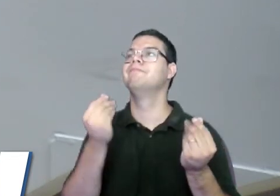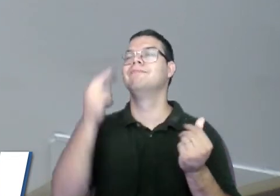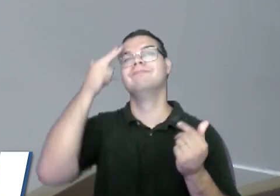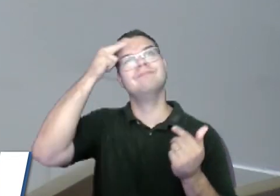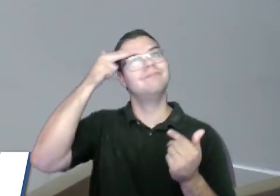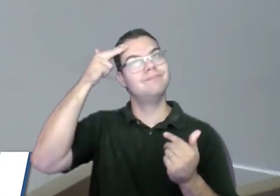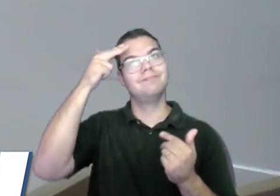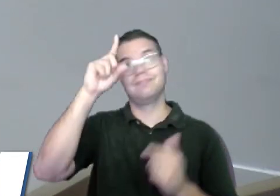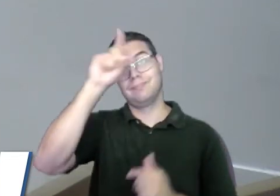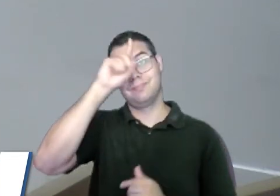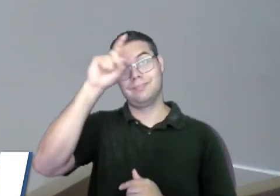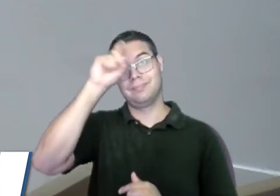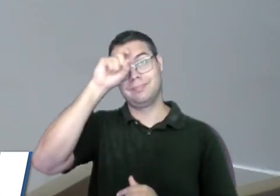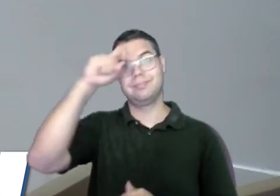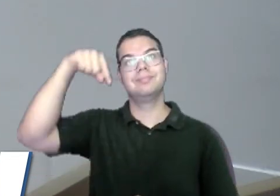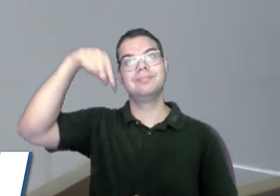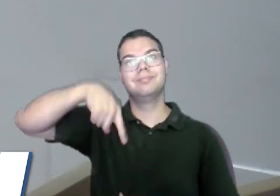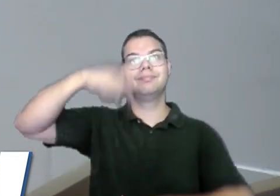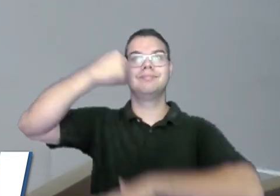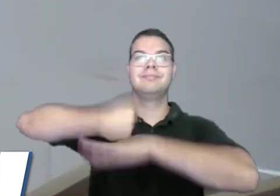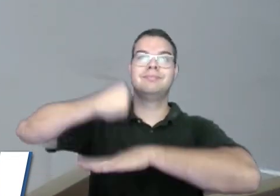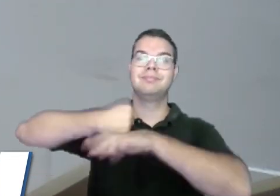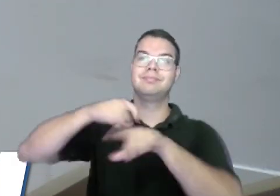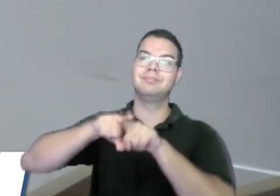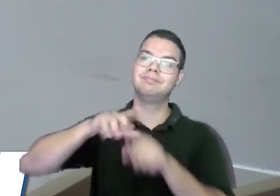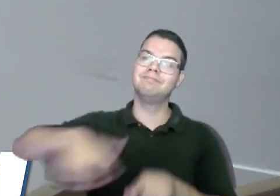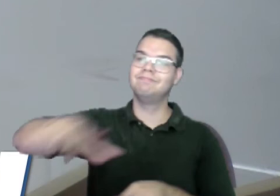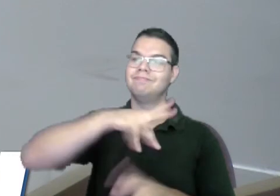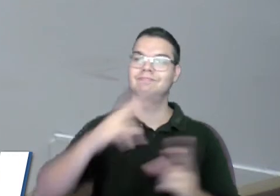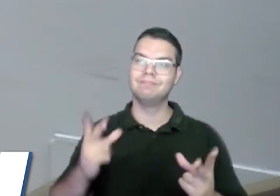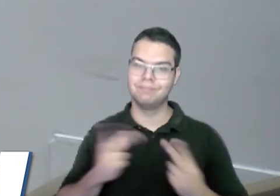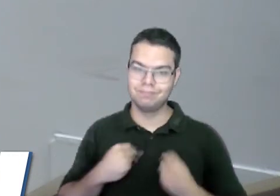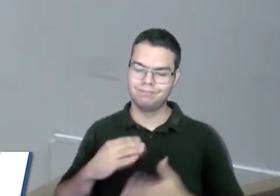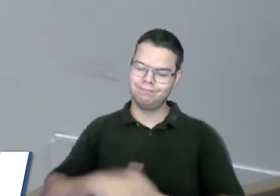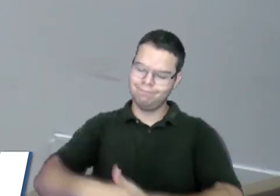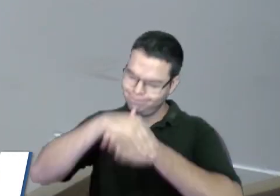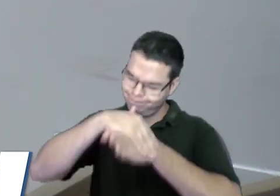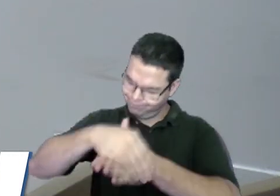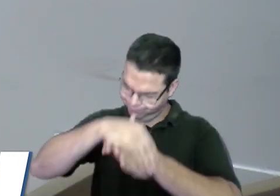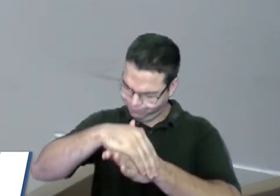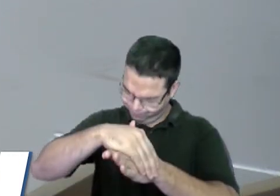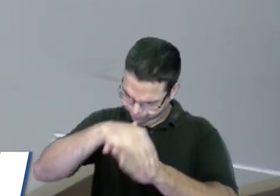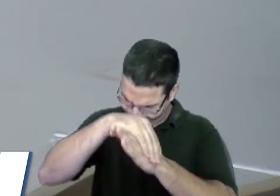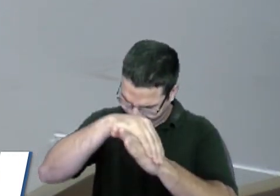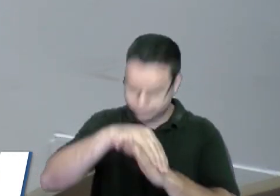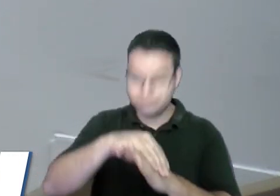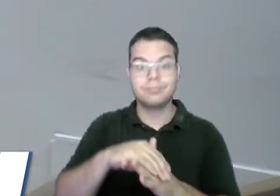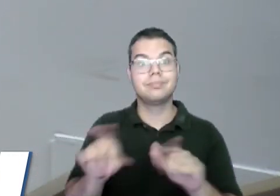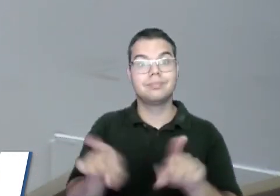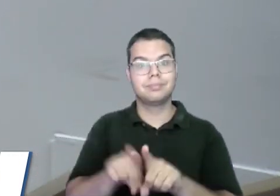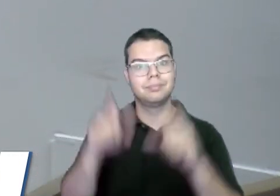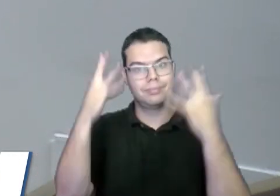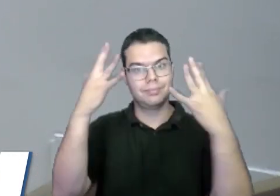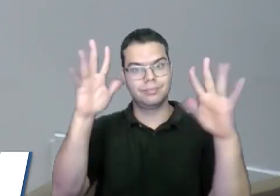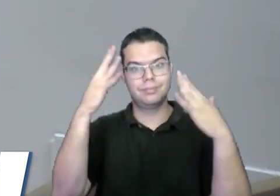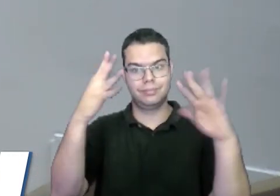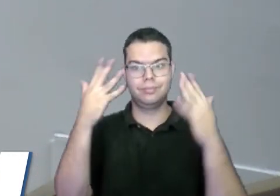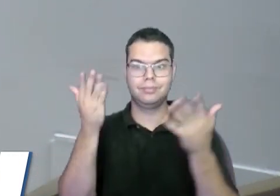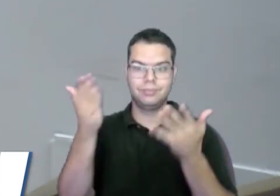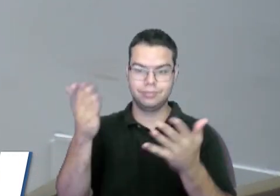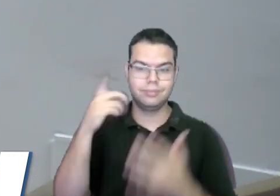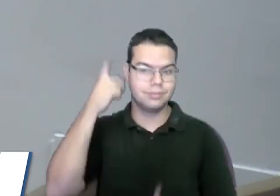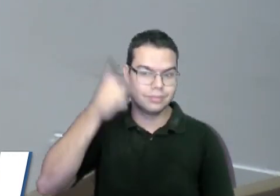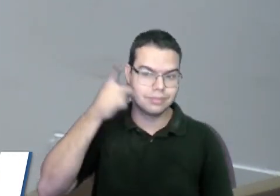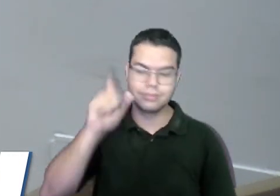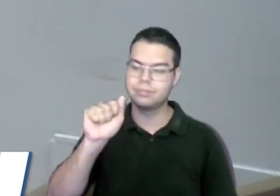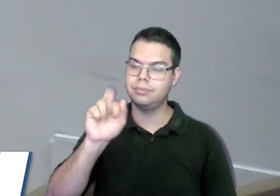nossa Franca e a nossa região merece. Meus cumprimentos a você, estendo também os parabéns ao deputado Arnaldo Jardim, que